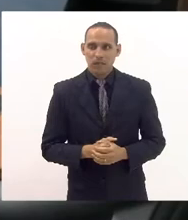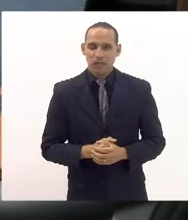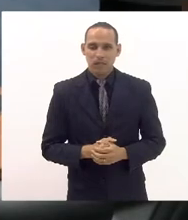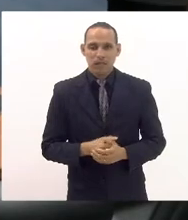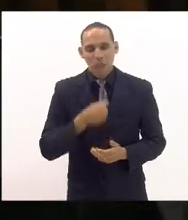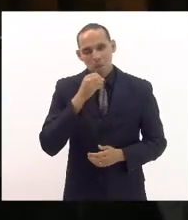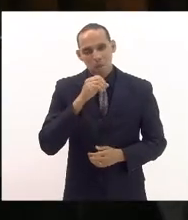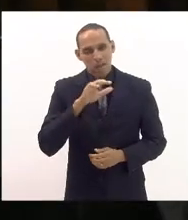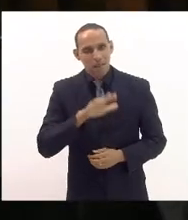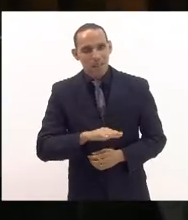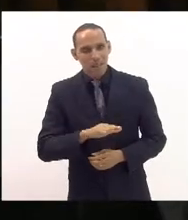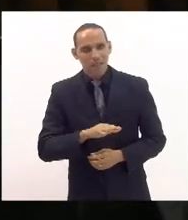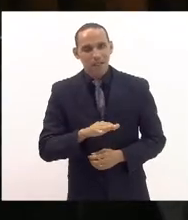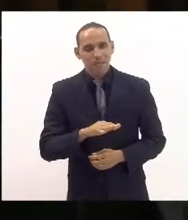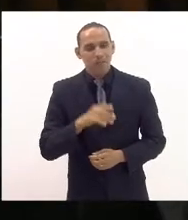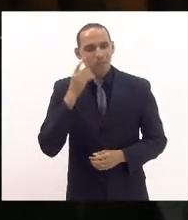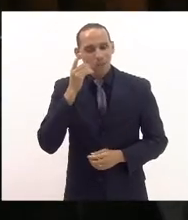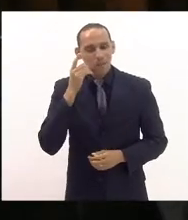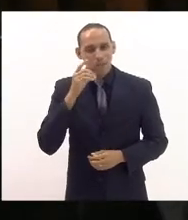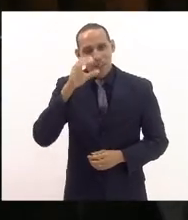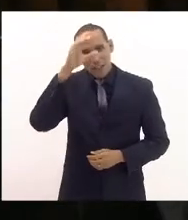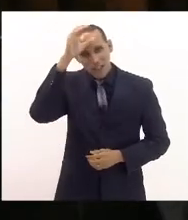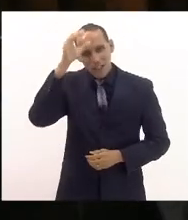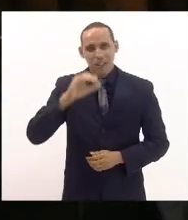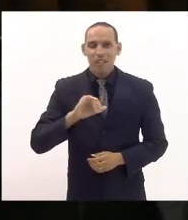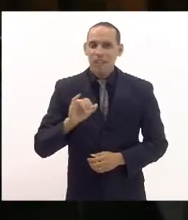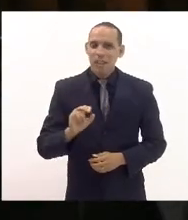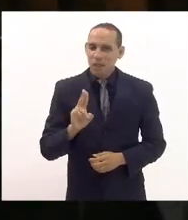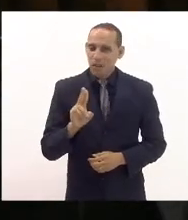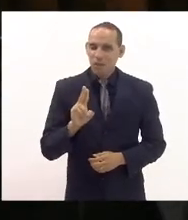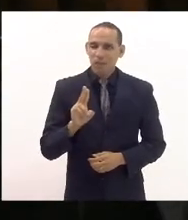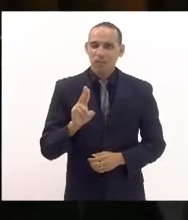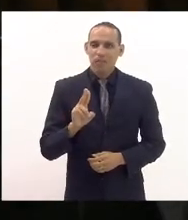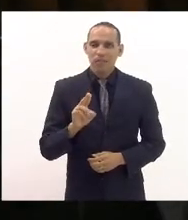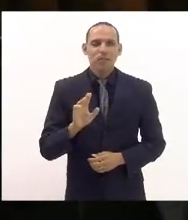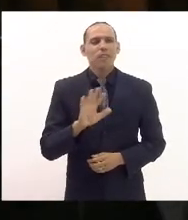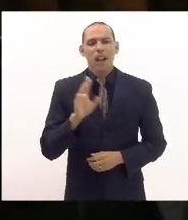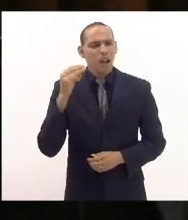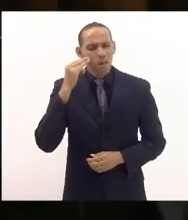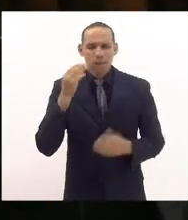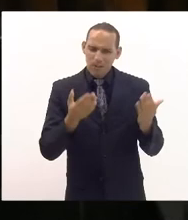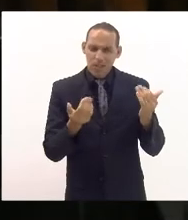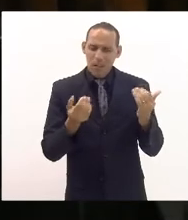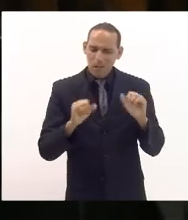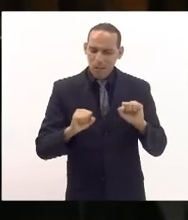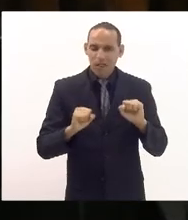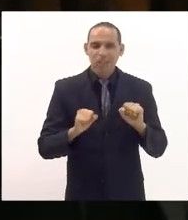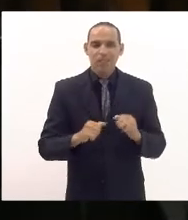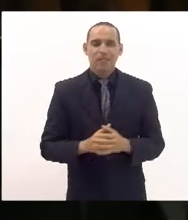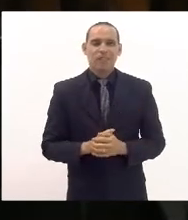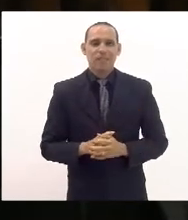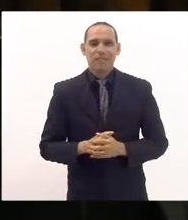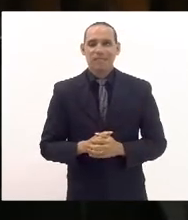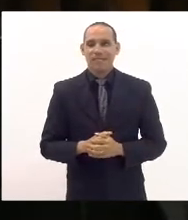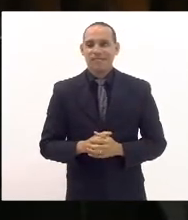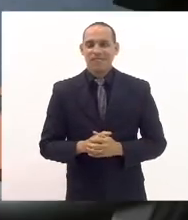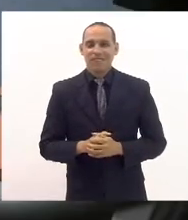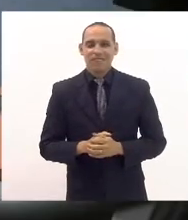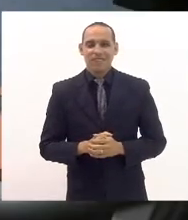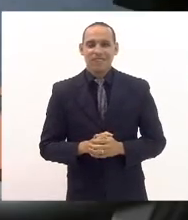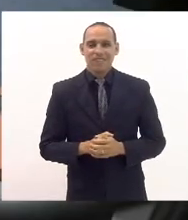boa tarde Deputado a tia Ju não Mônica pode vir não pode vir